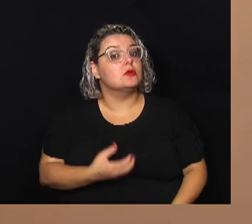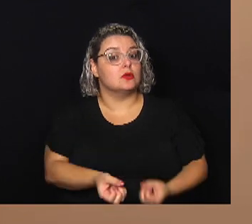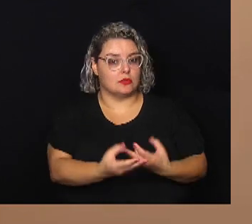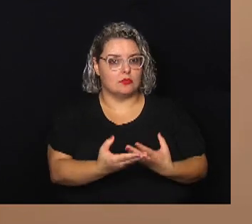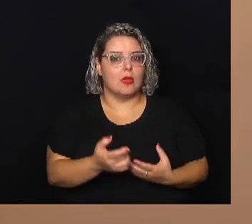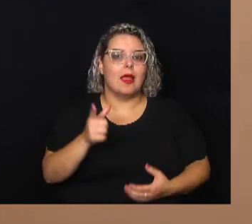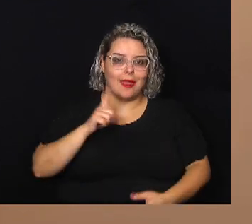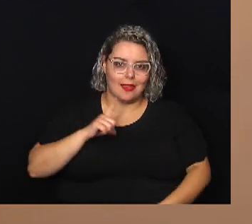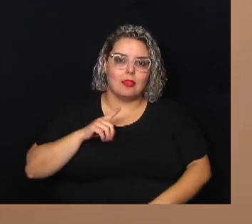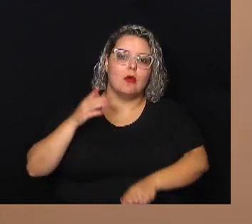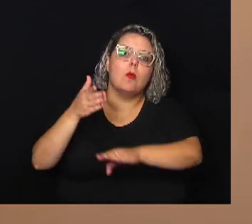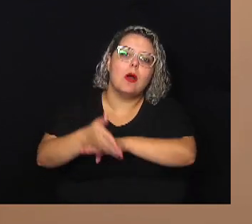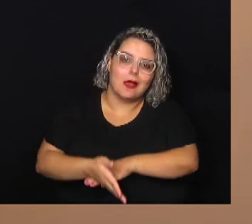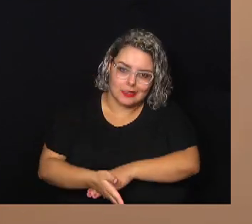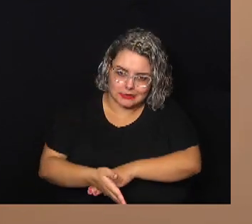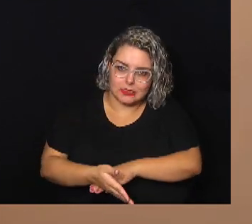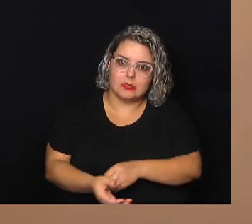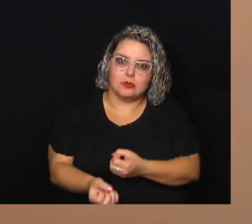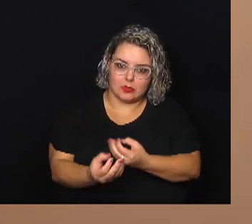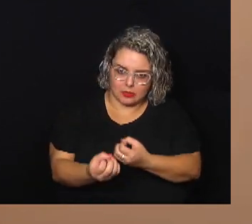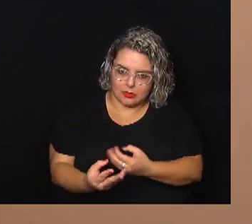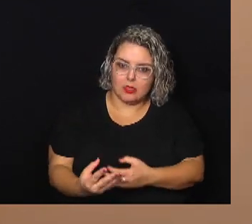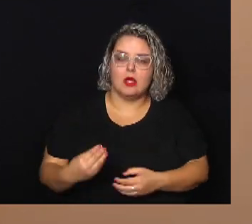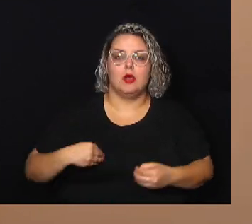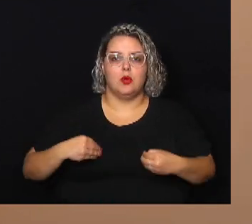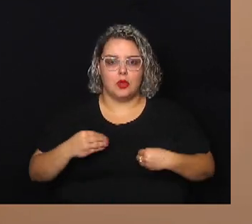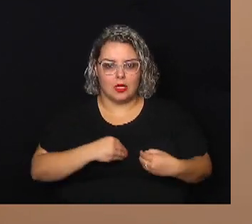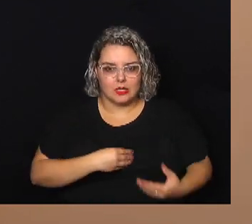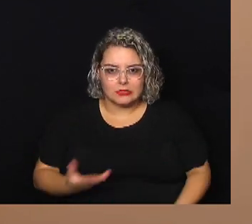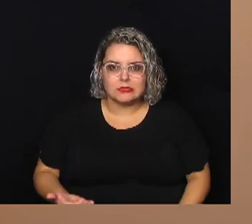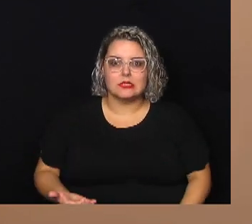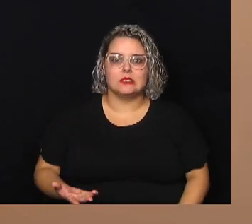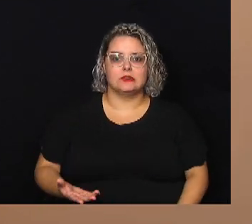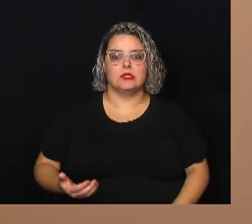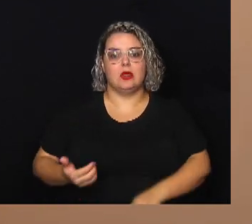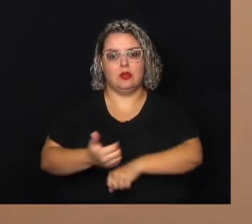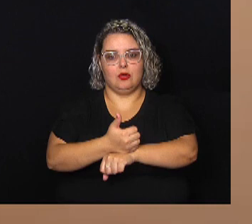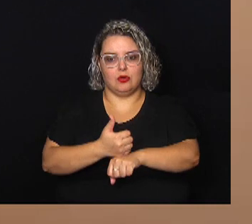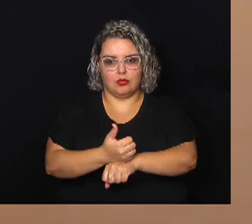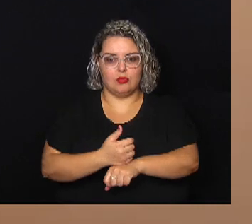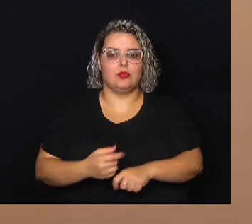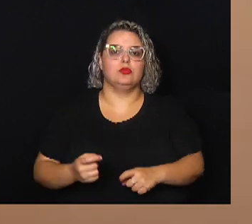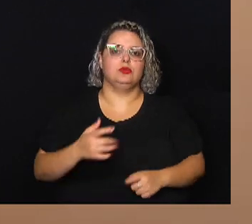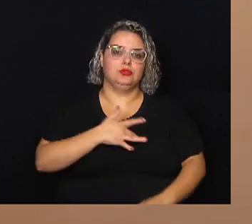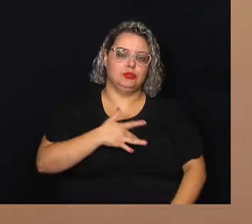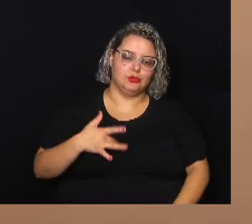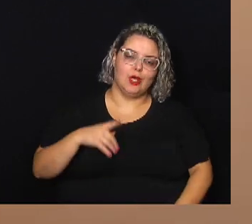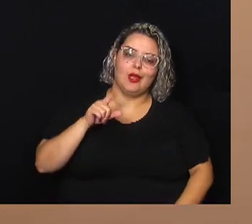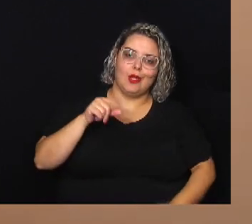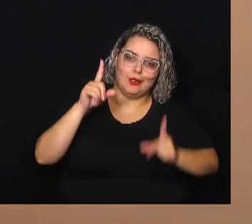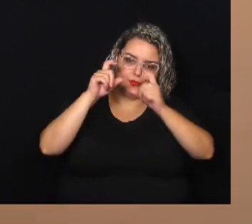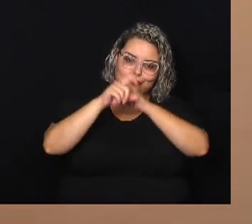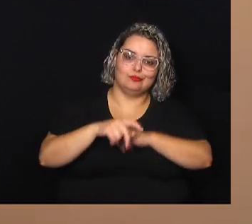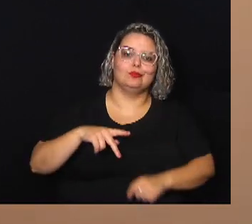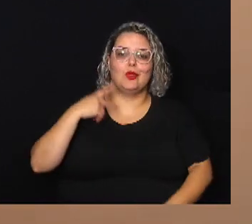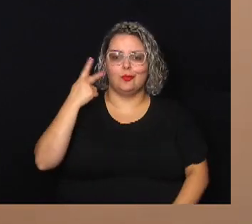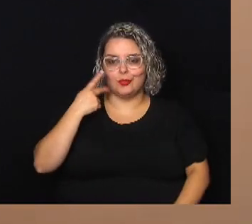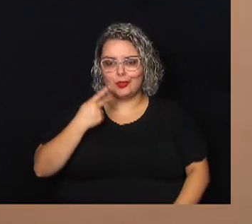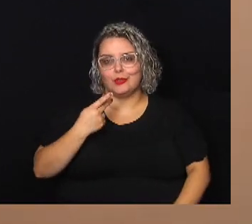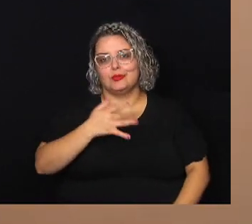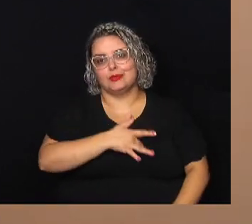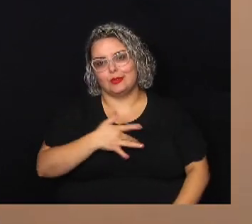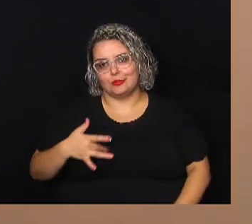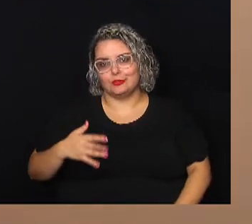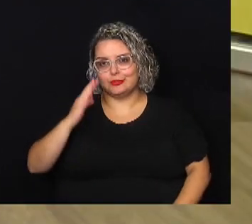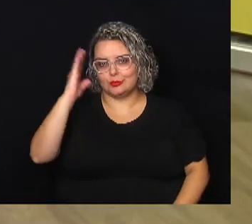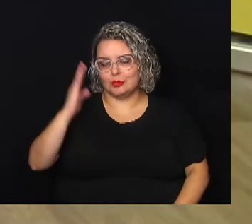acesso. O acesso a exames, a profissionais de saúde ainda é um desafio na política de saúde brasileira.